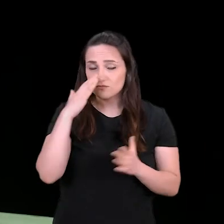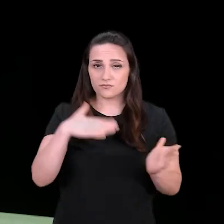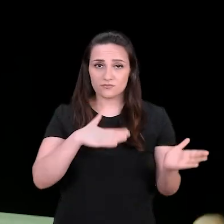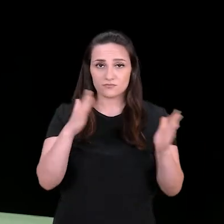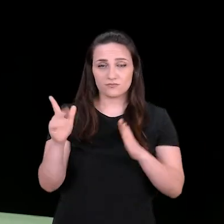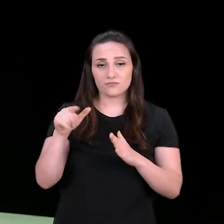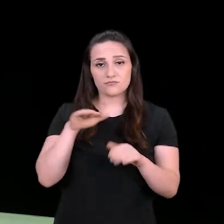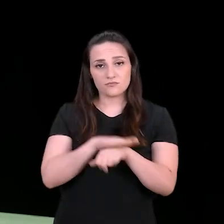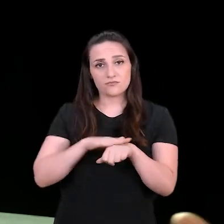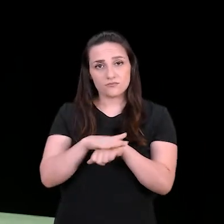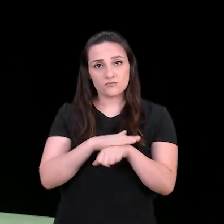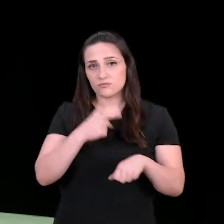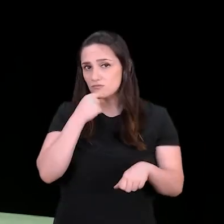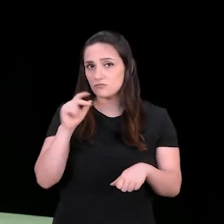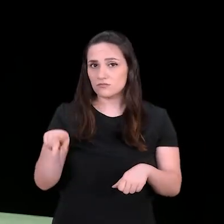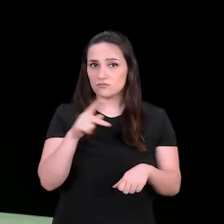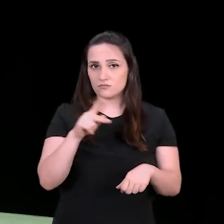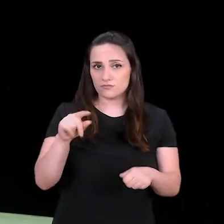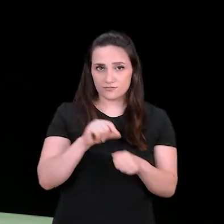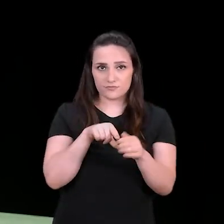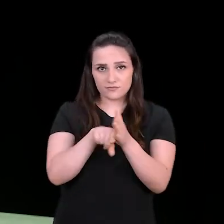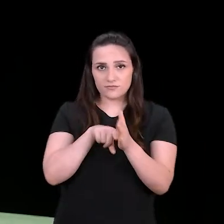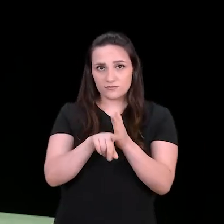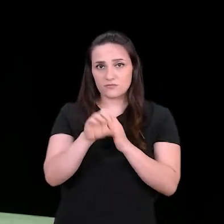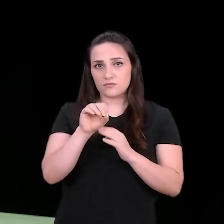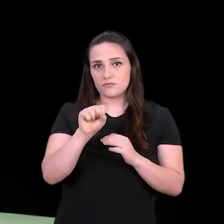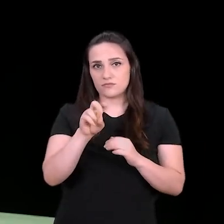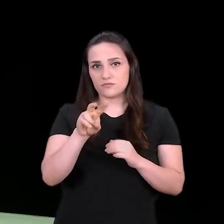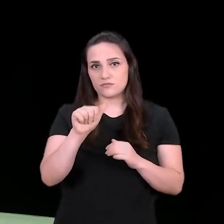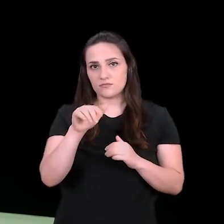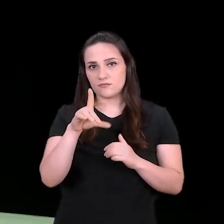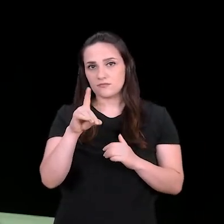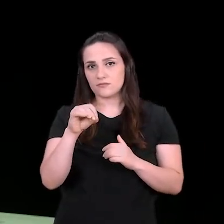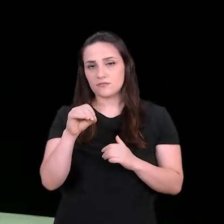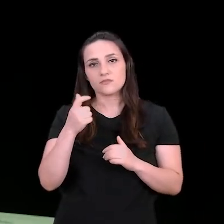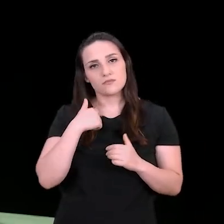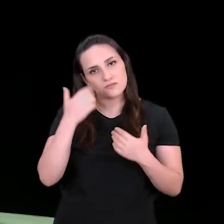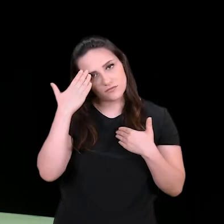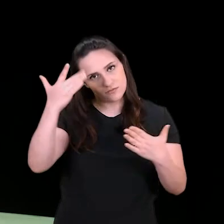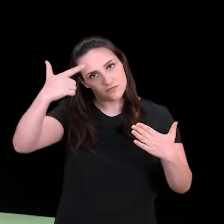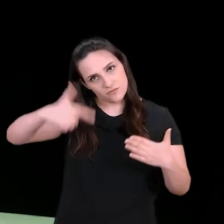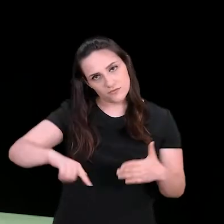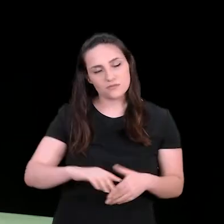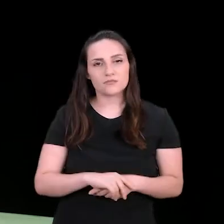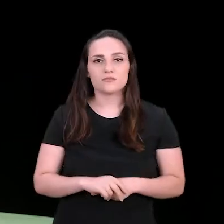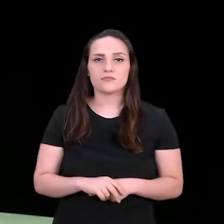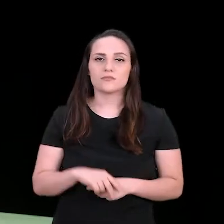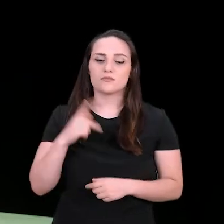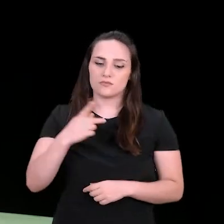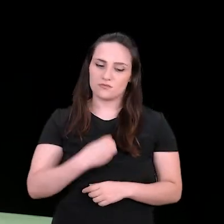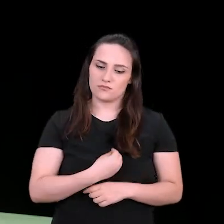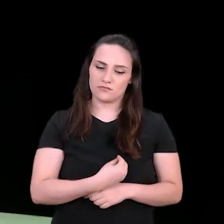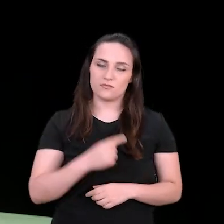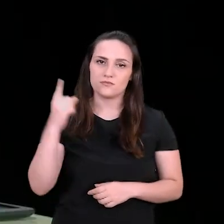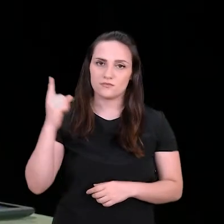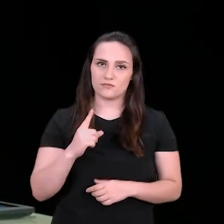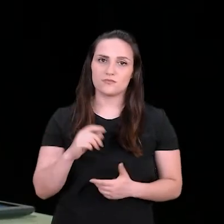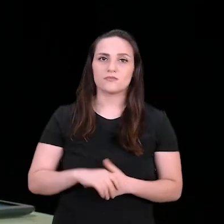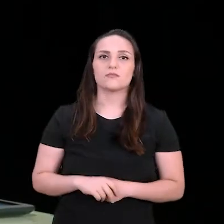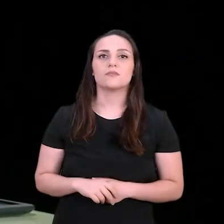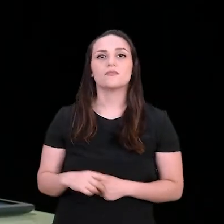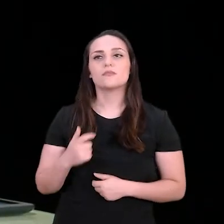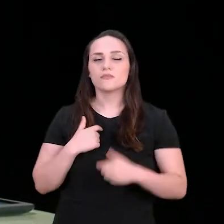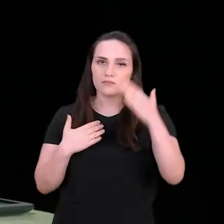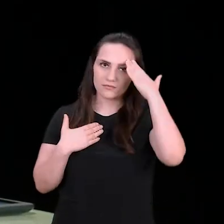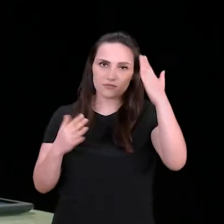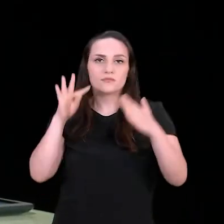de conversar com o professor e pesquisador Oswaldo Ribeiro da Silva, quem eu agradeço mais uma vez pela participação. Eu que